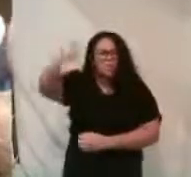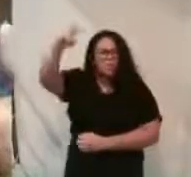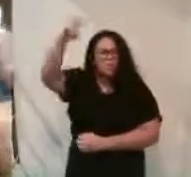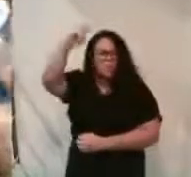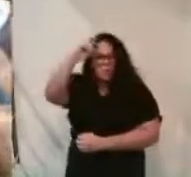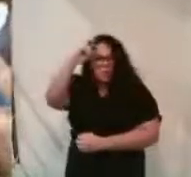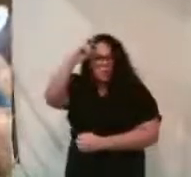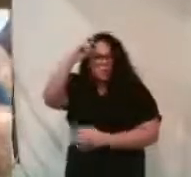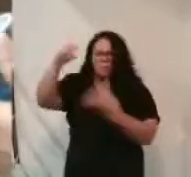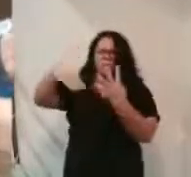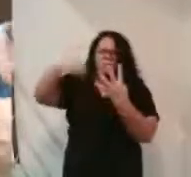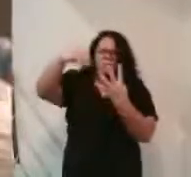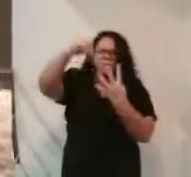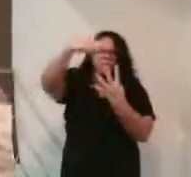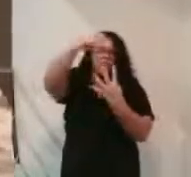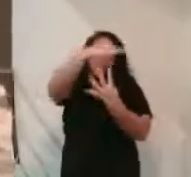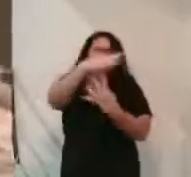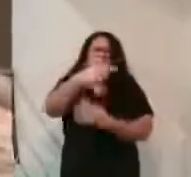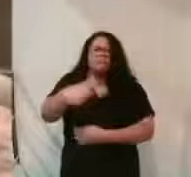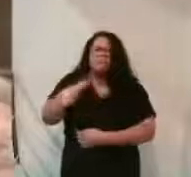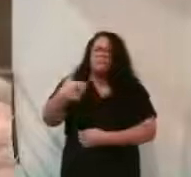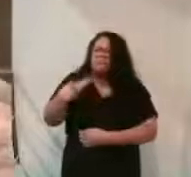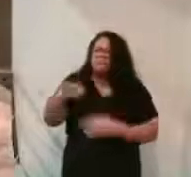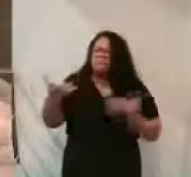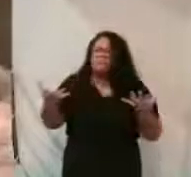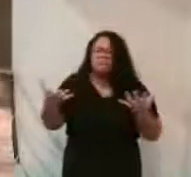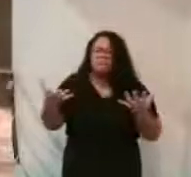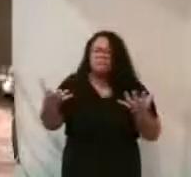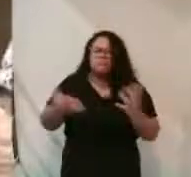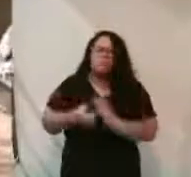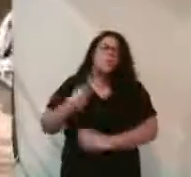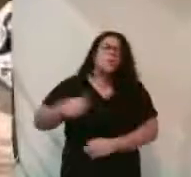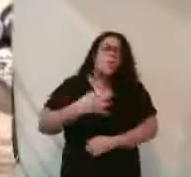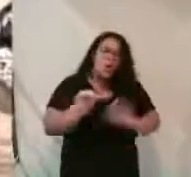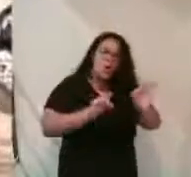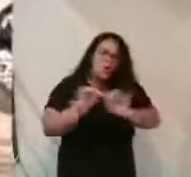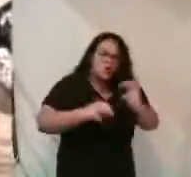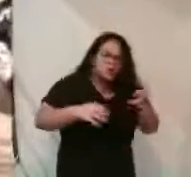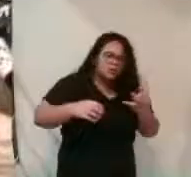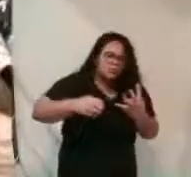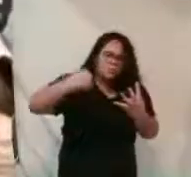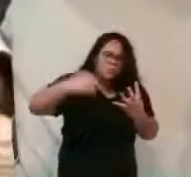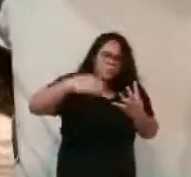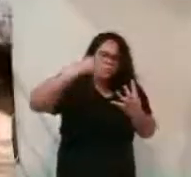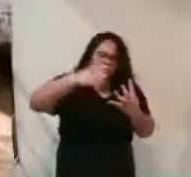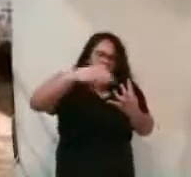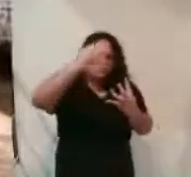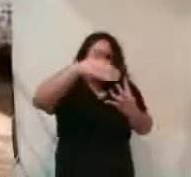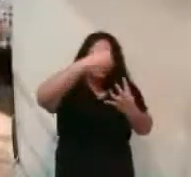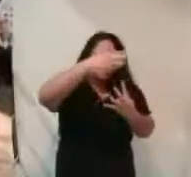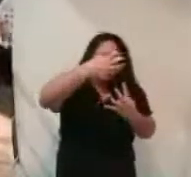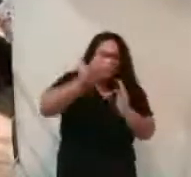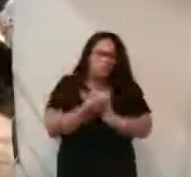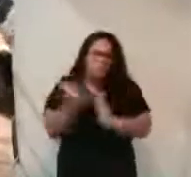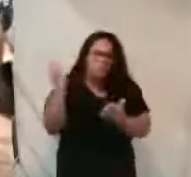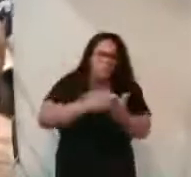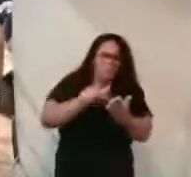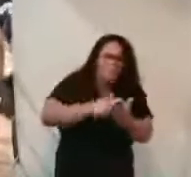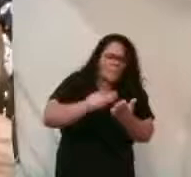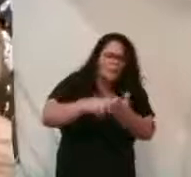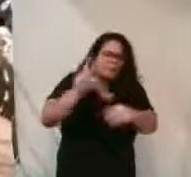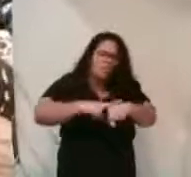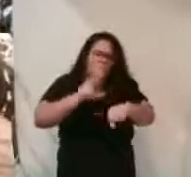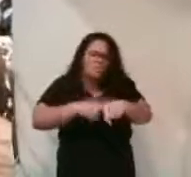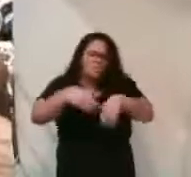seletiva, né? A gente coloca tudo. Quando eu falo a gente, é a maioria. coloca tudo num local só, é vidro, é plástico e